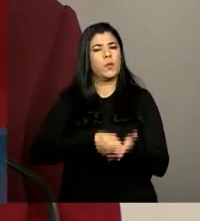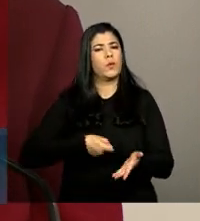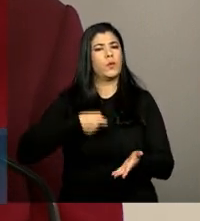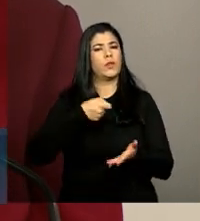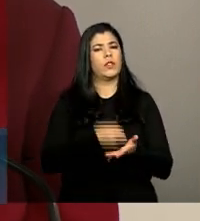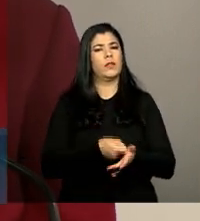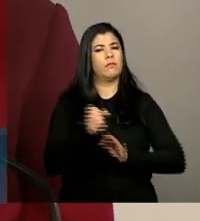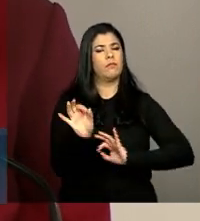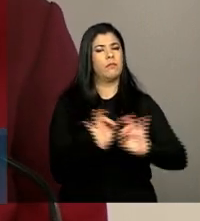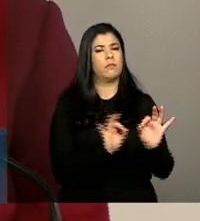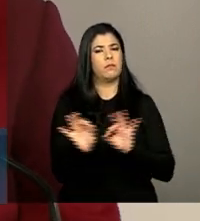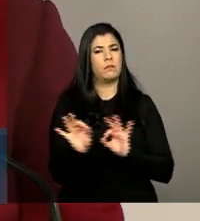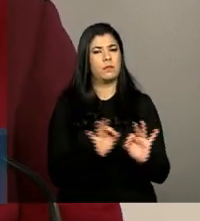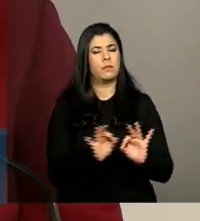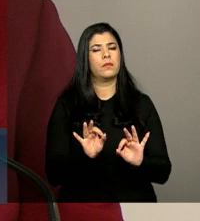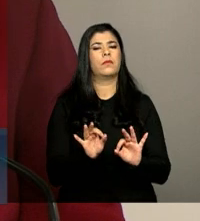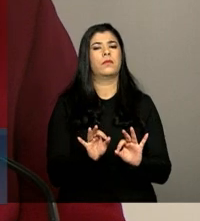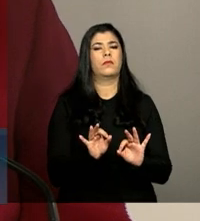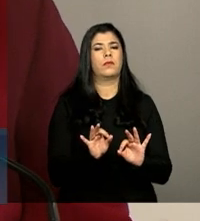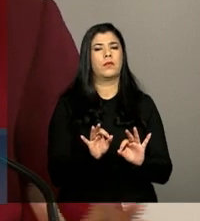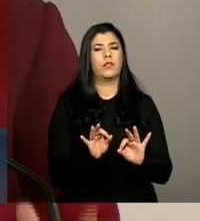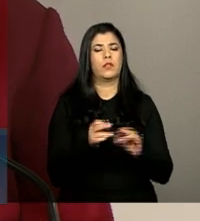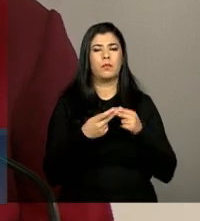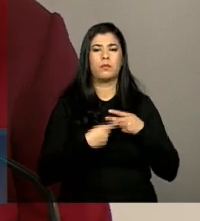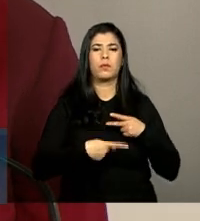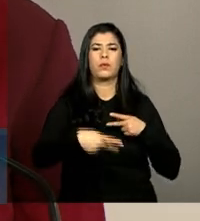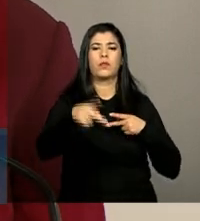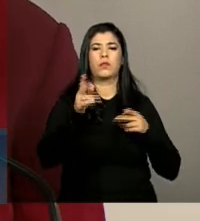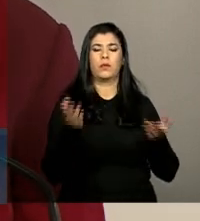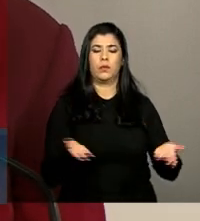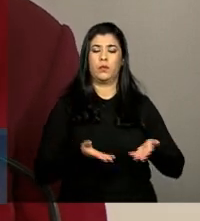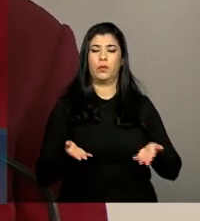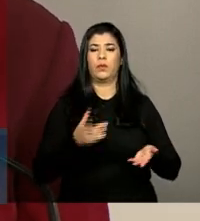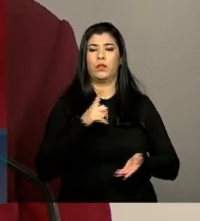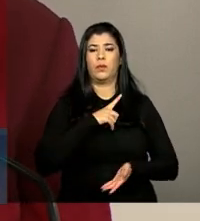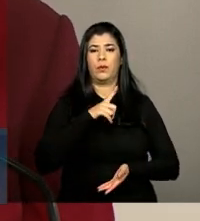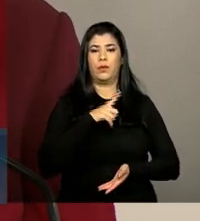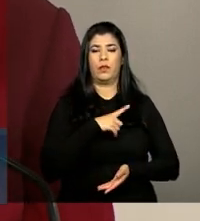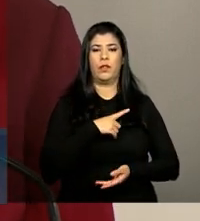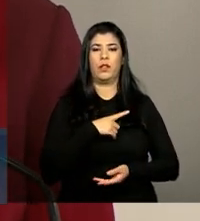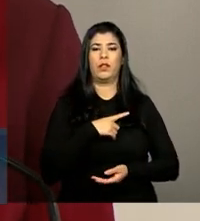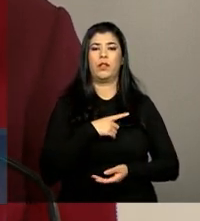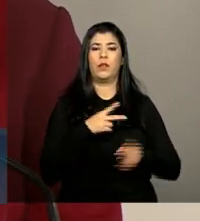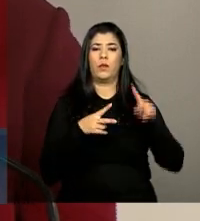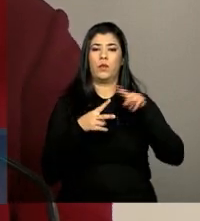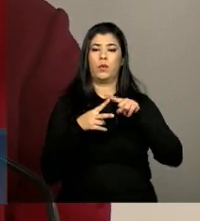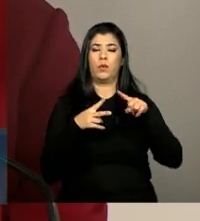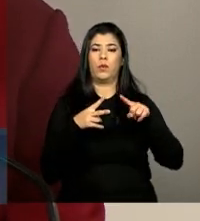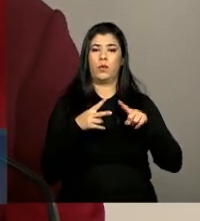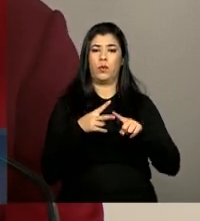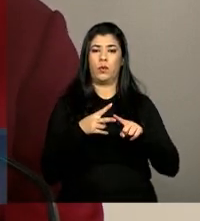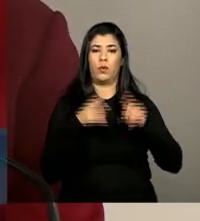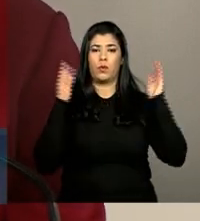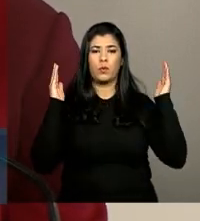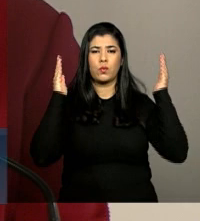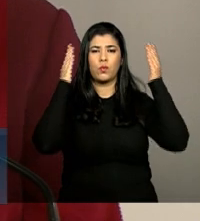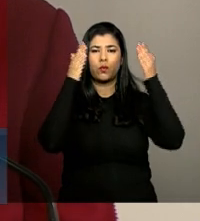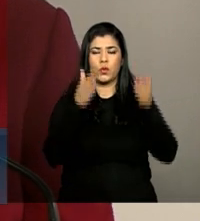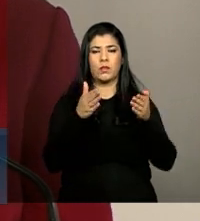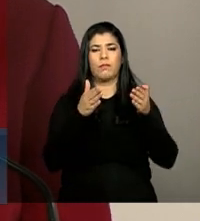empenhados nesse processo hoje nós temos dois grandes rumos duas grandes